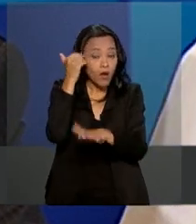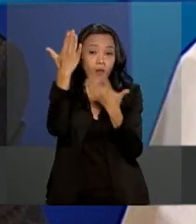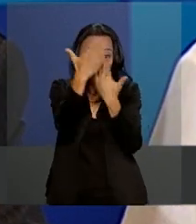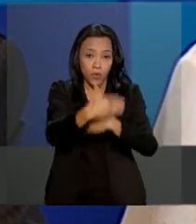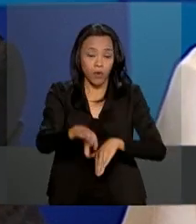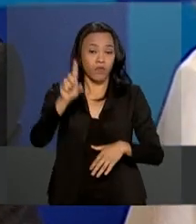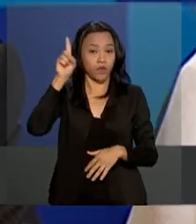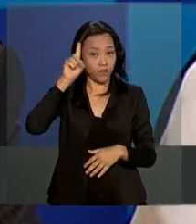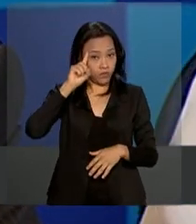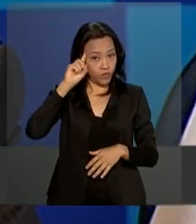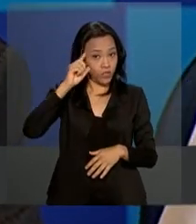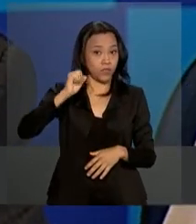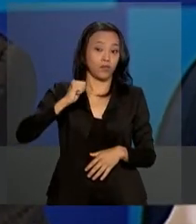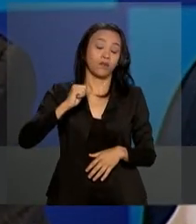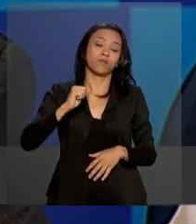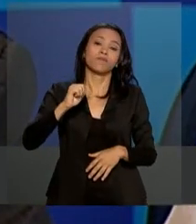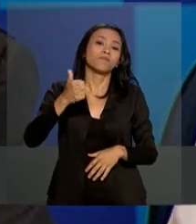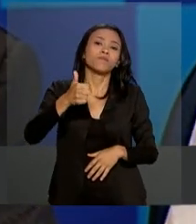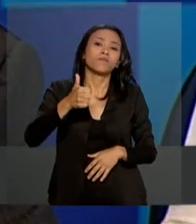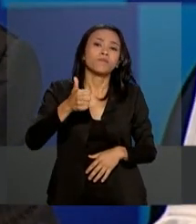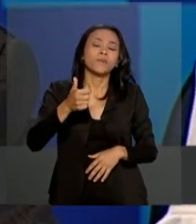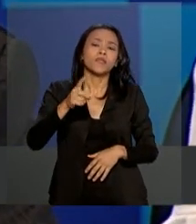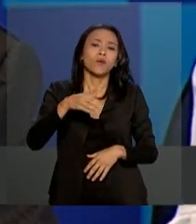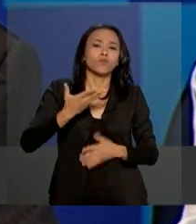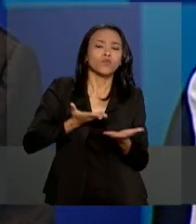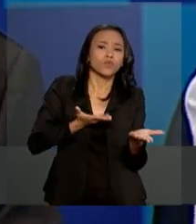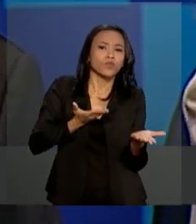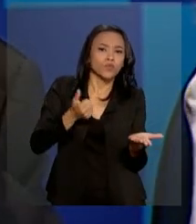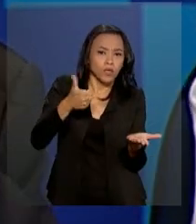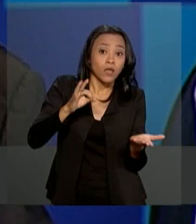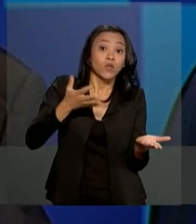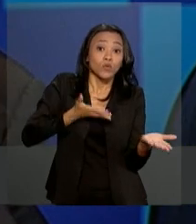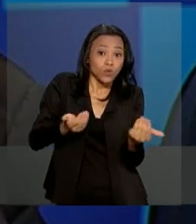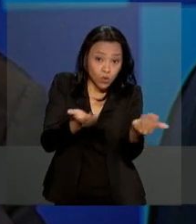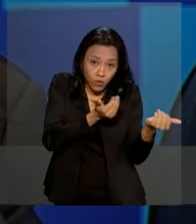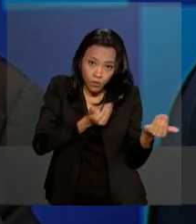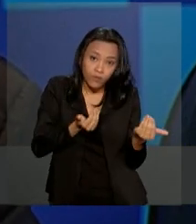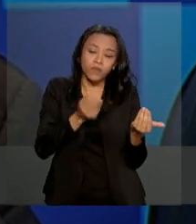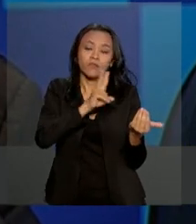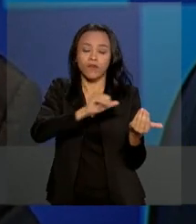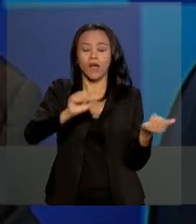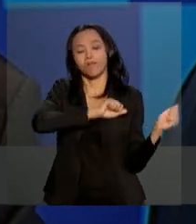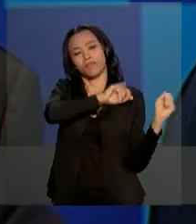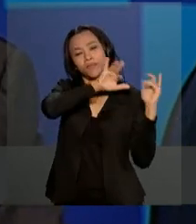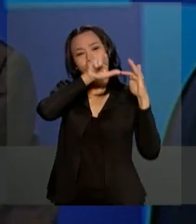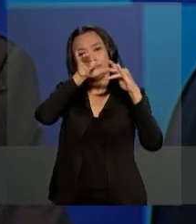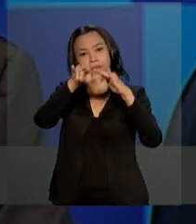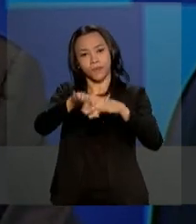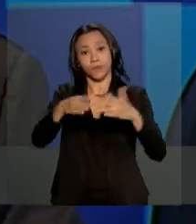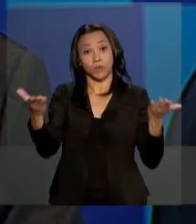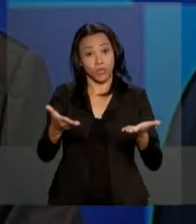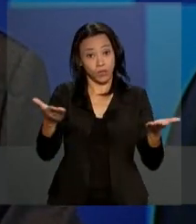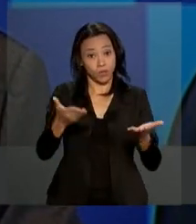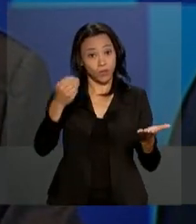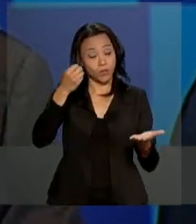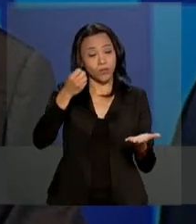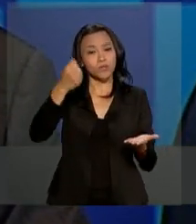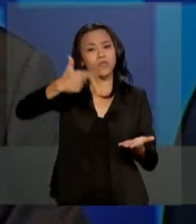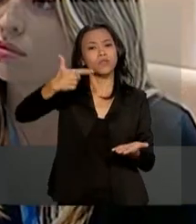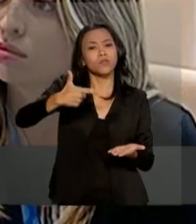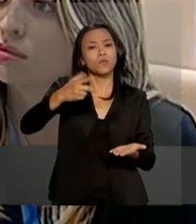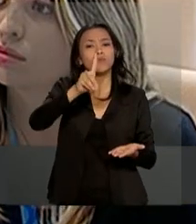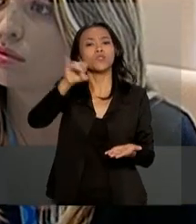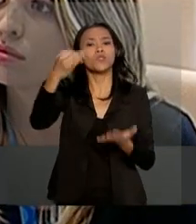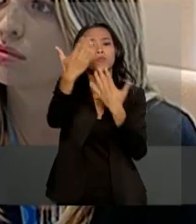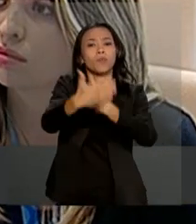os alunos deverão lá os estudantes jovens e adultos vão normalmente fazer o segundo dia do enem em todos